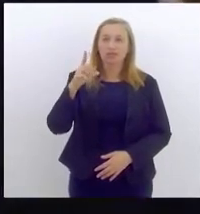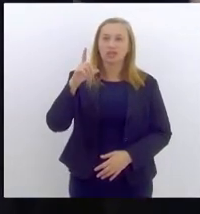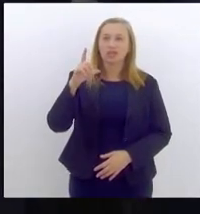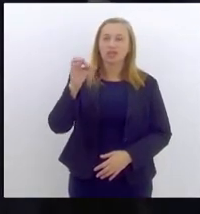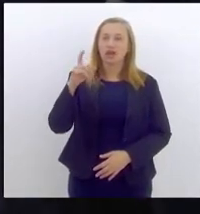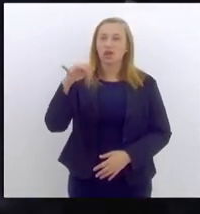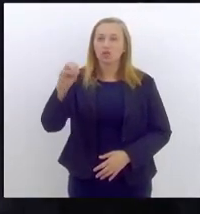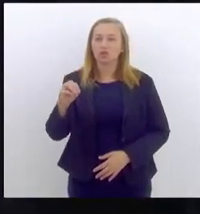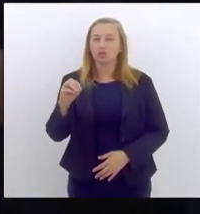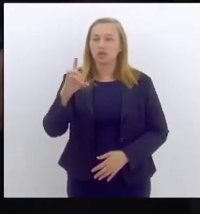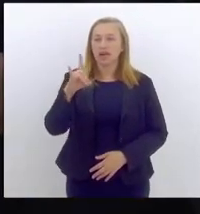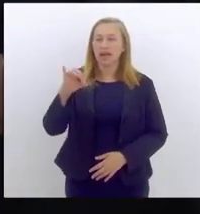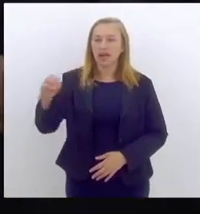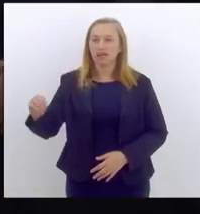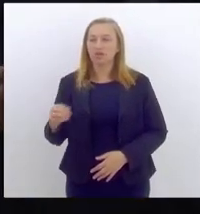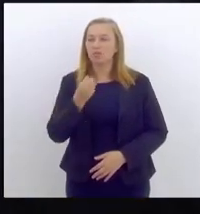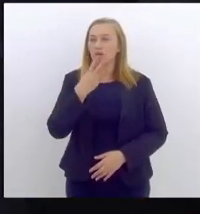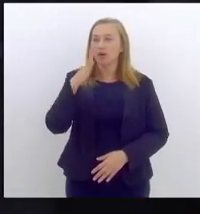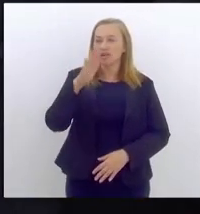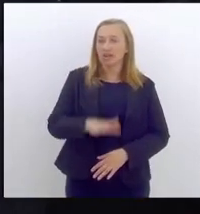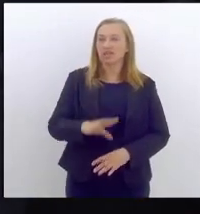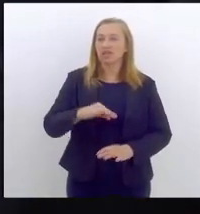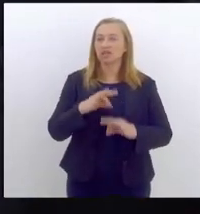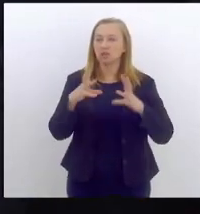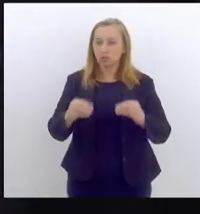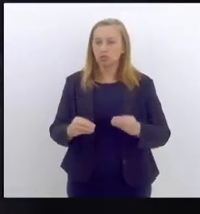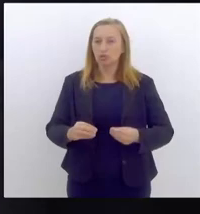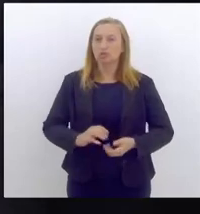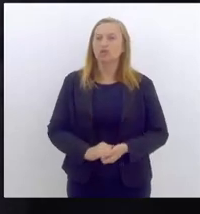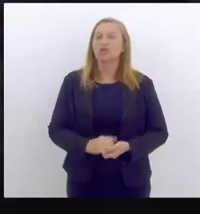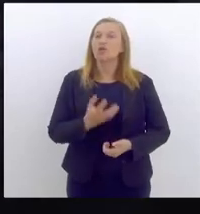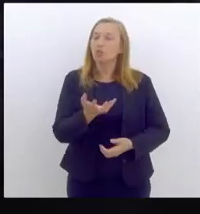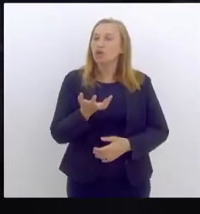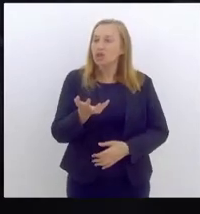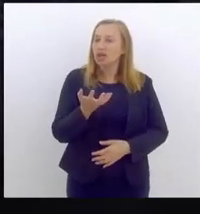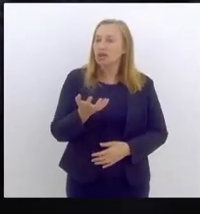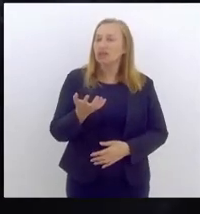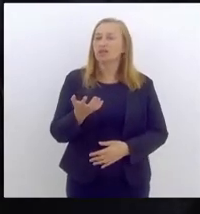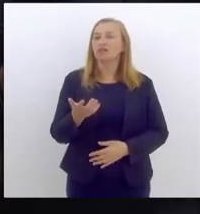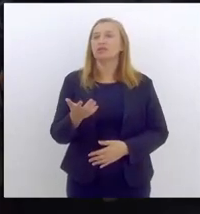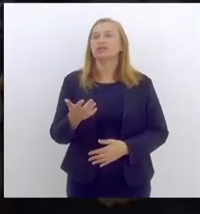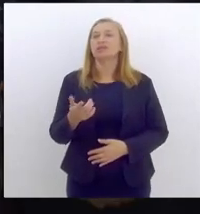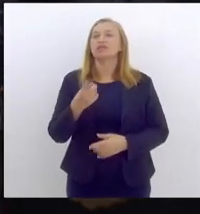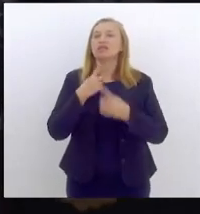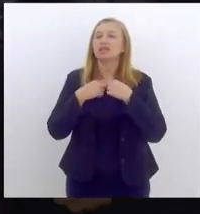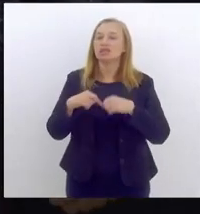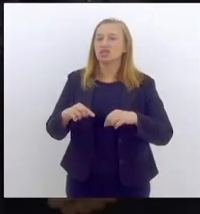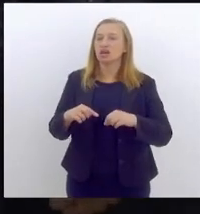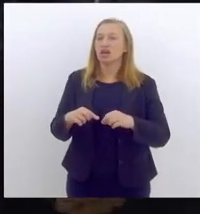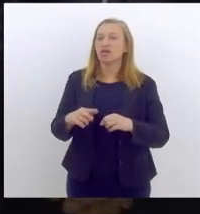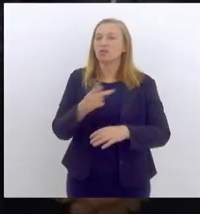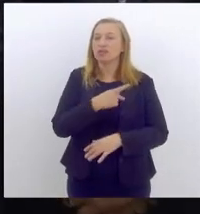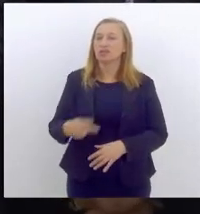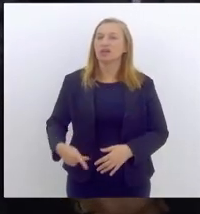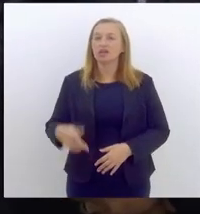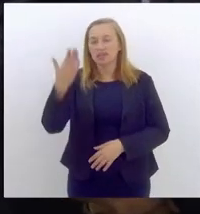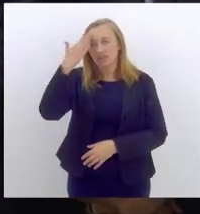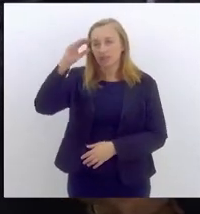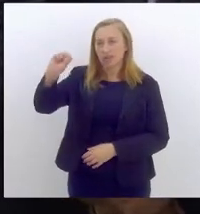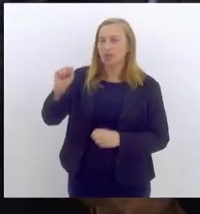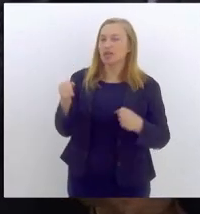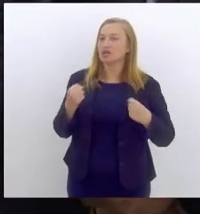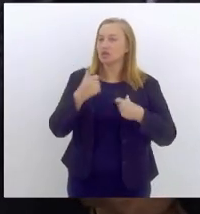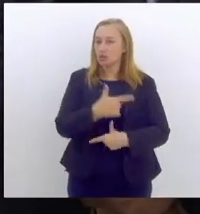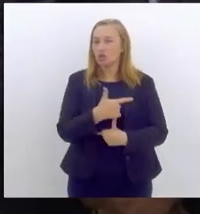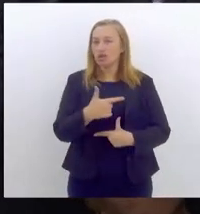Boa tarde a todos, boa tarde, presidente. Eu queria aqui desejar ao nosso presidente sabedoria, boa sorte,